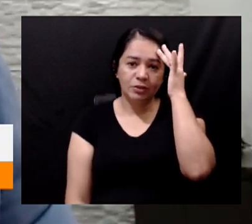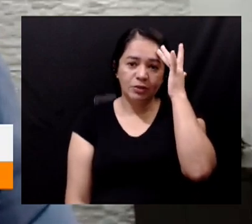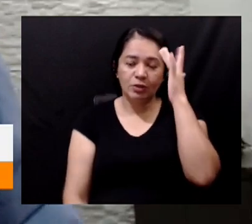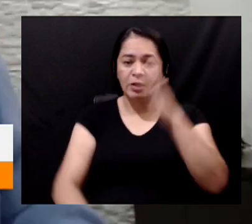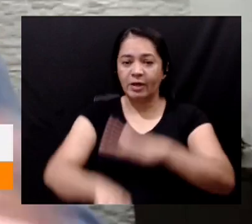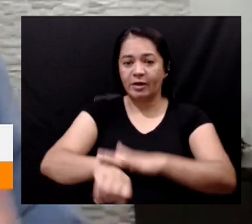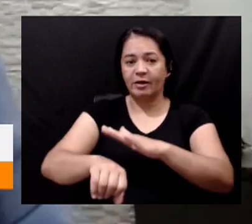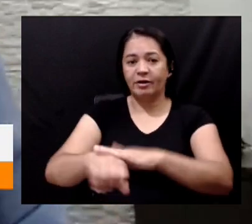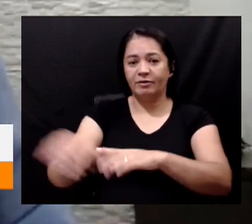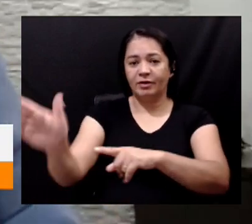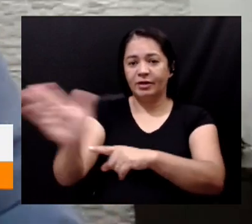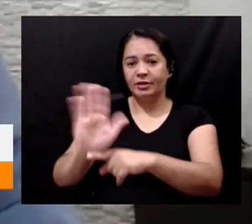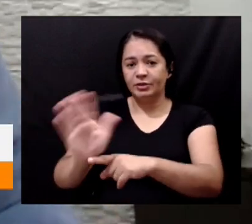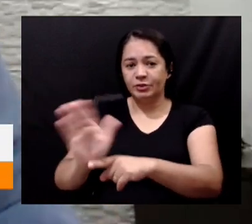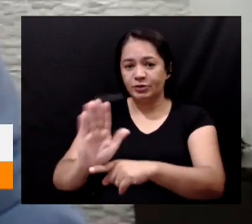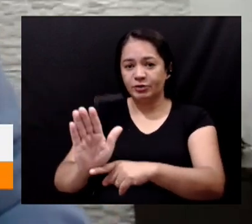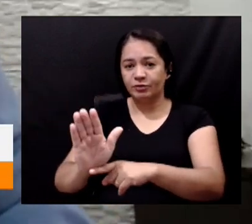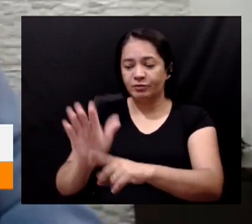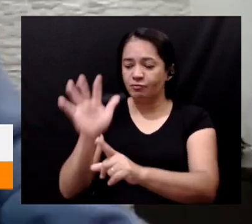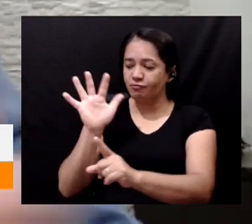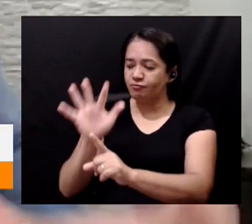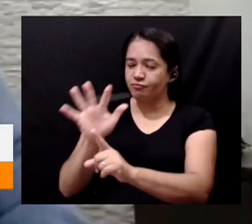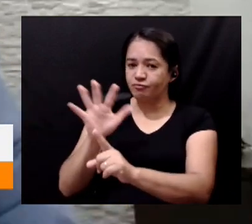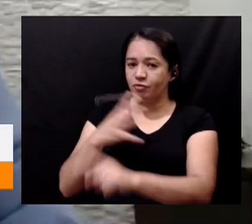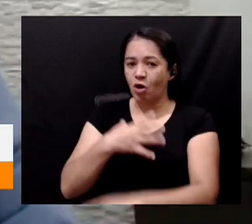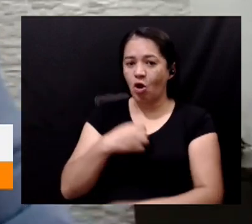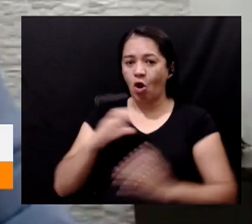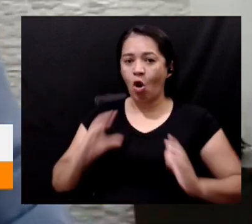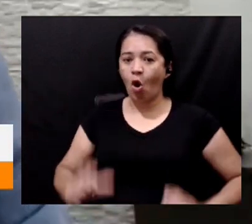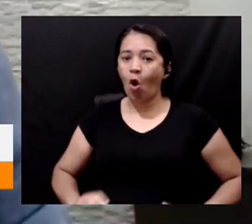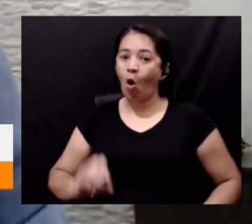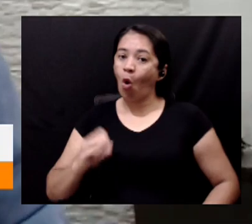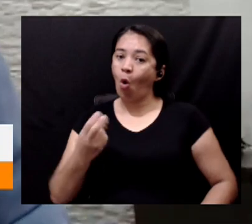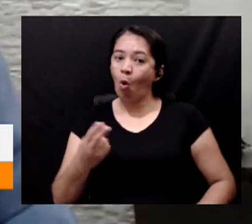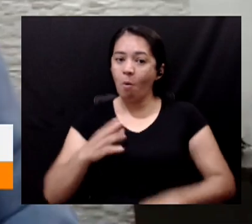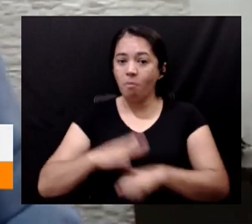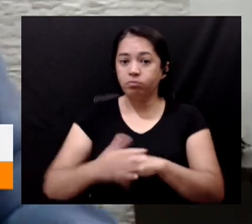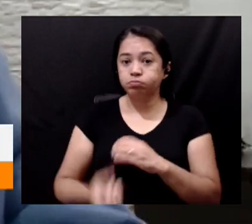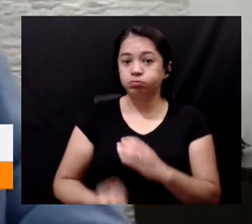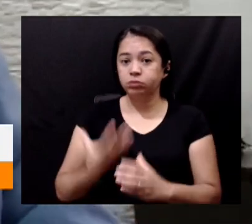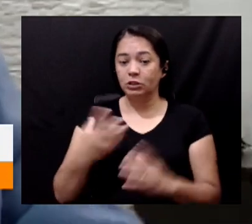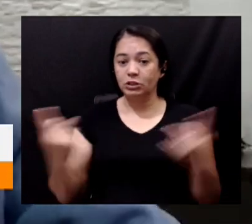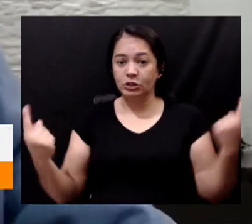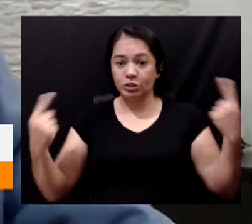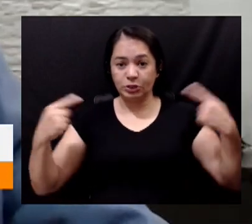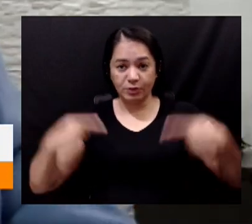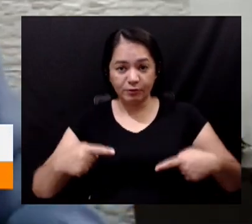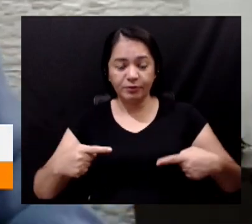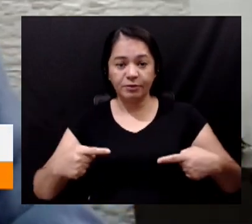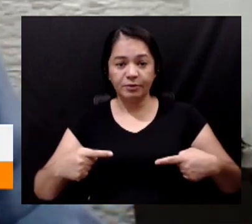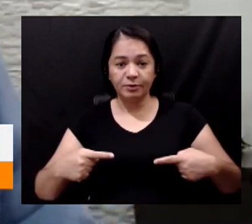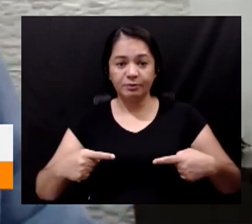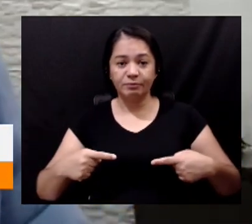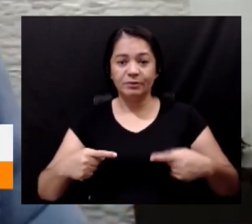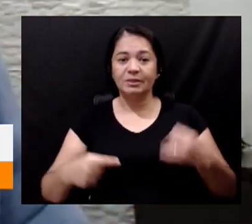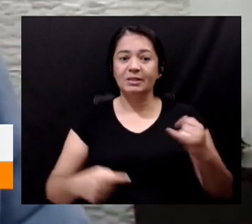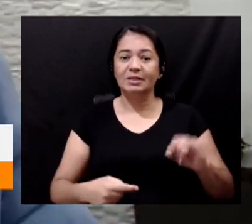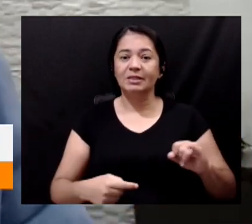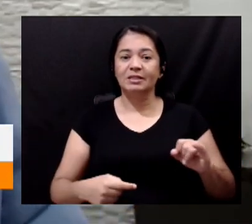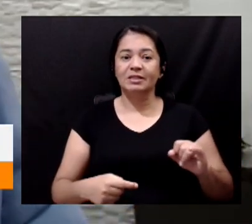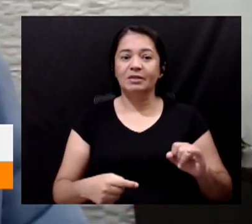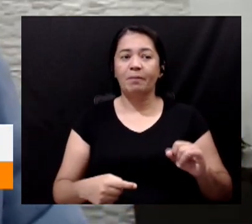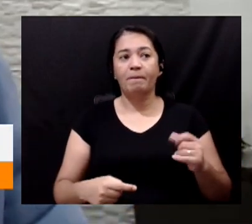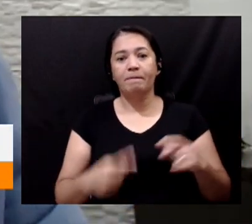tipo de comportamento, ou então criando desafios, né? Porque muitos desses jovens e adolescentes se unem, né, em grupos de